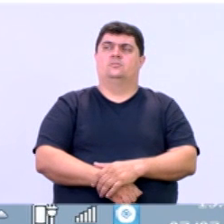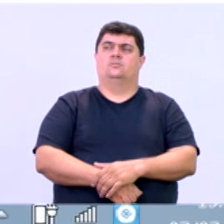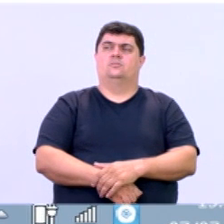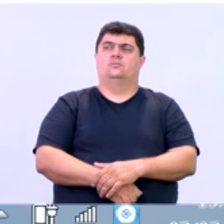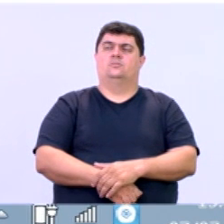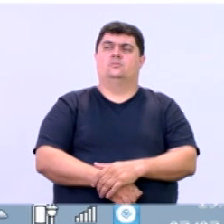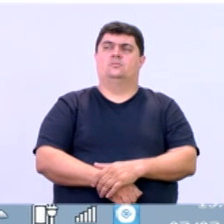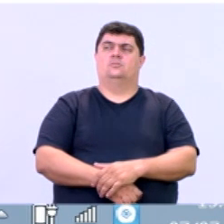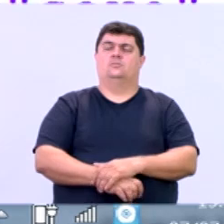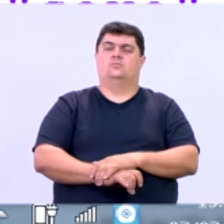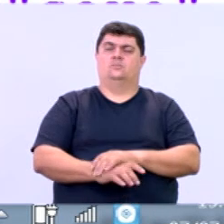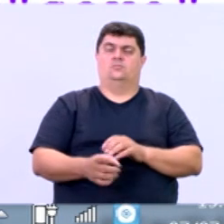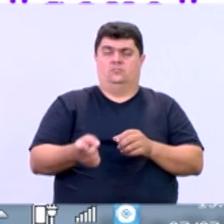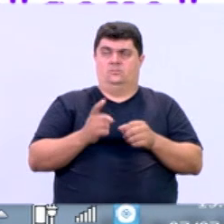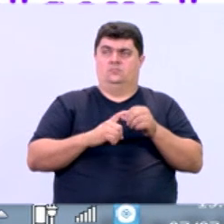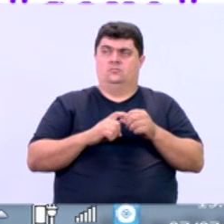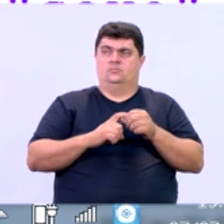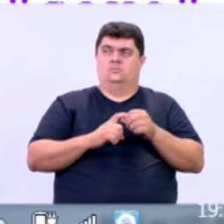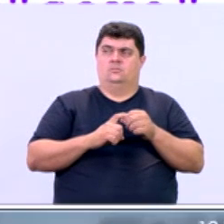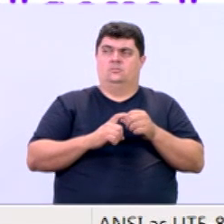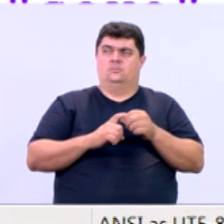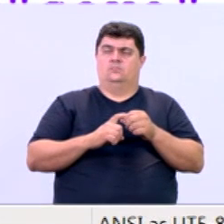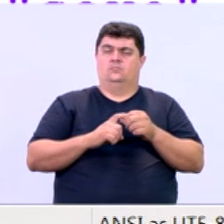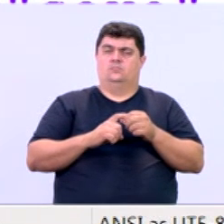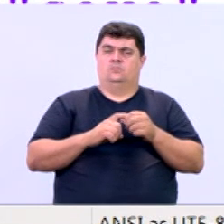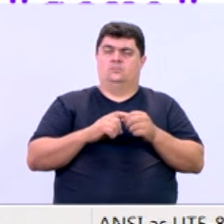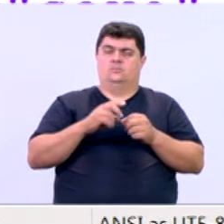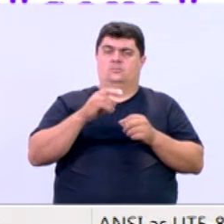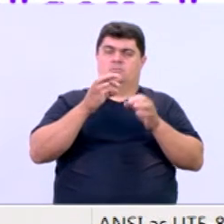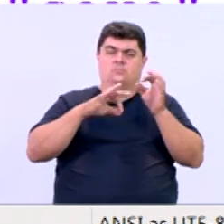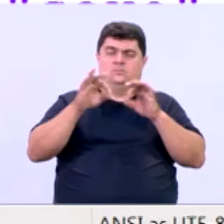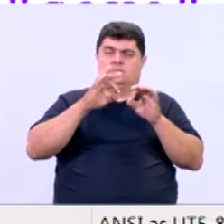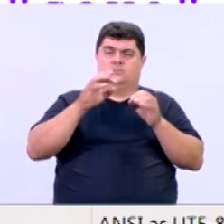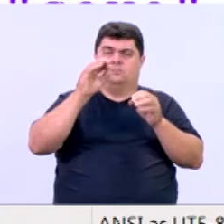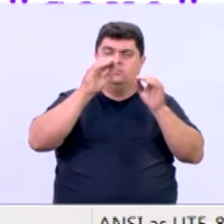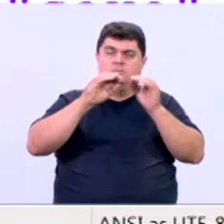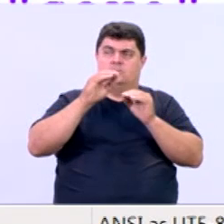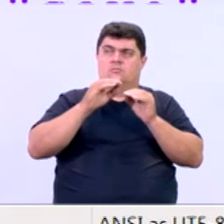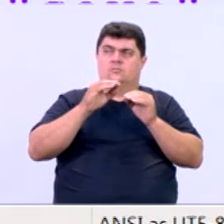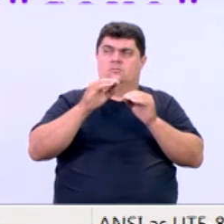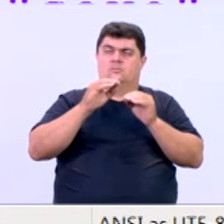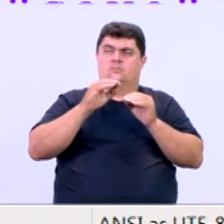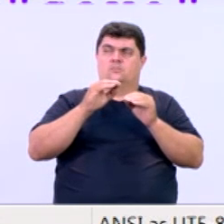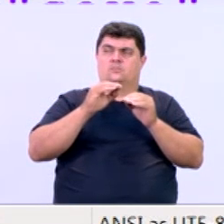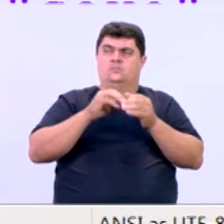só voltar aqui, Notepad++, e acrescentar